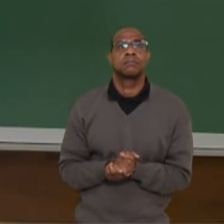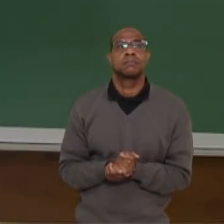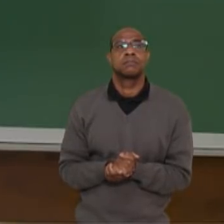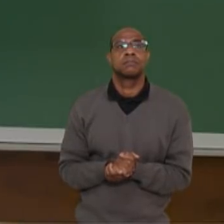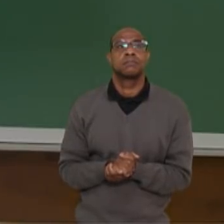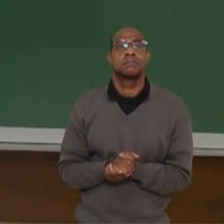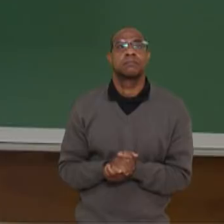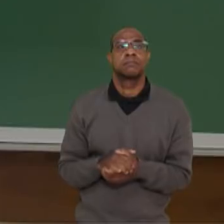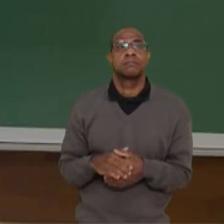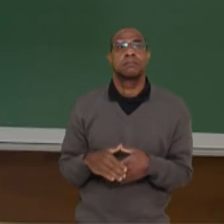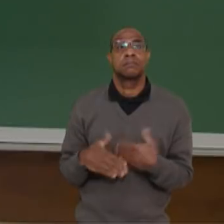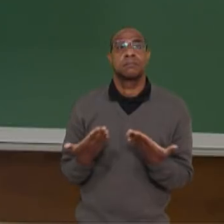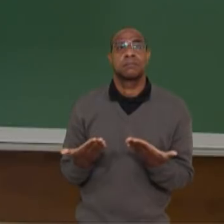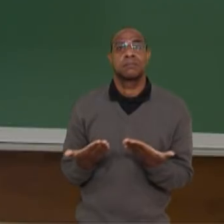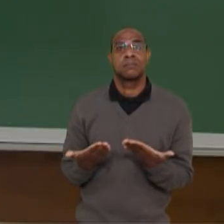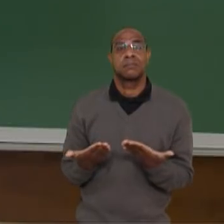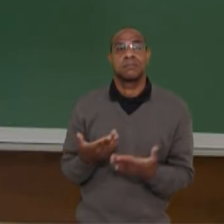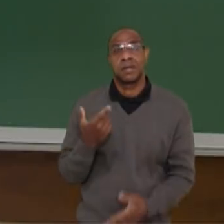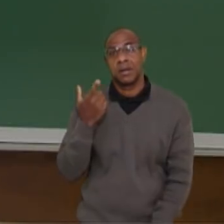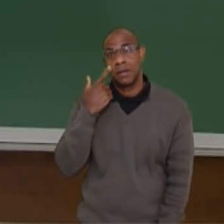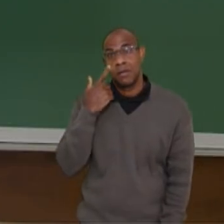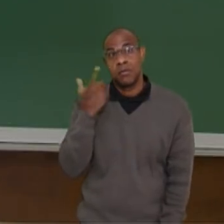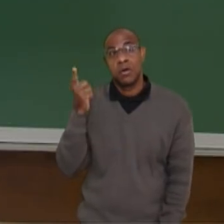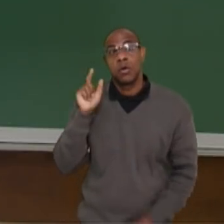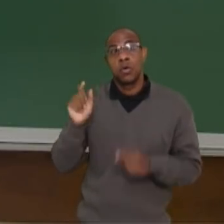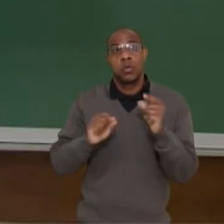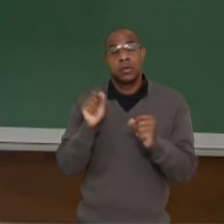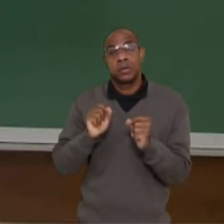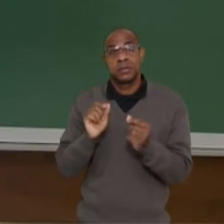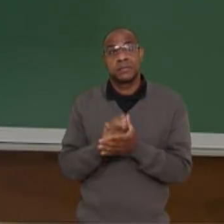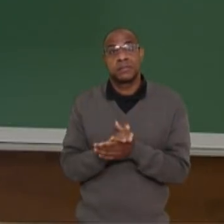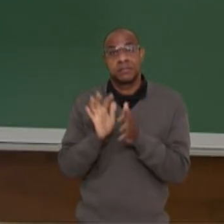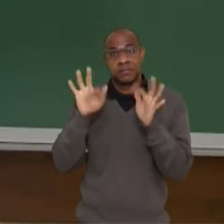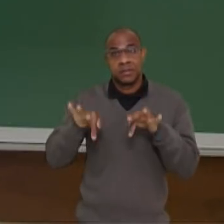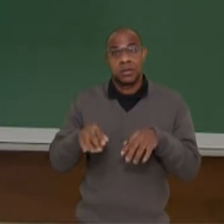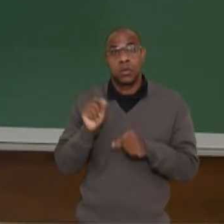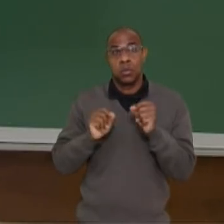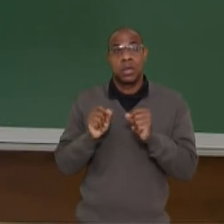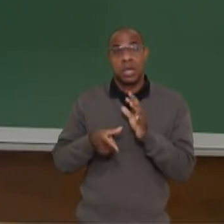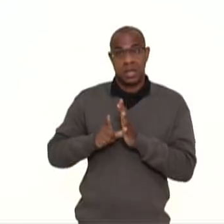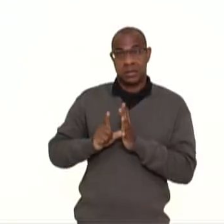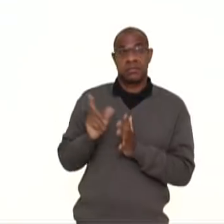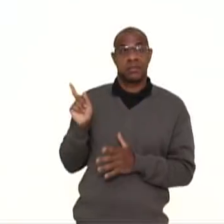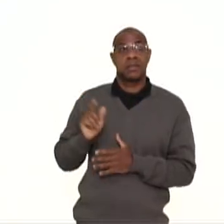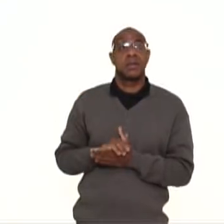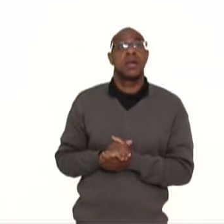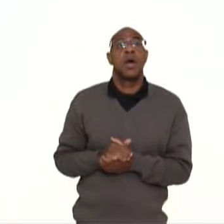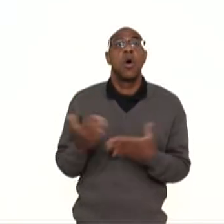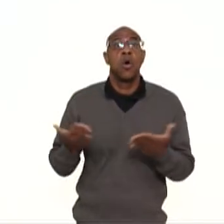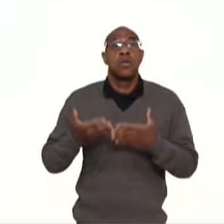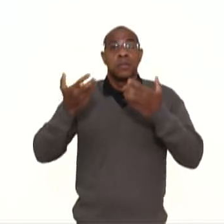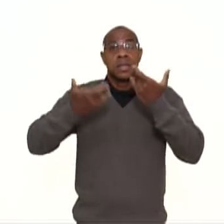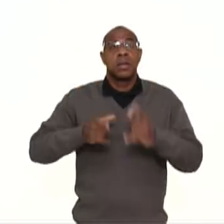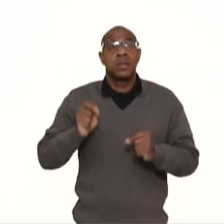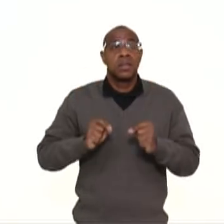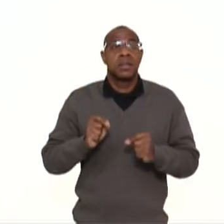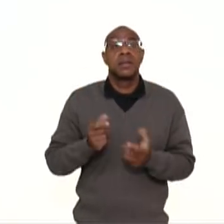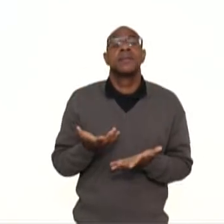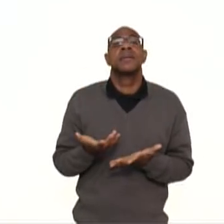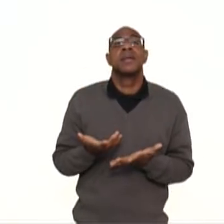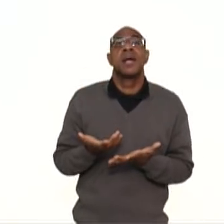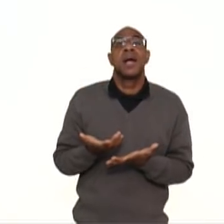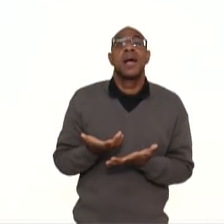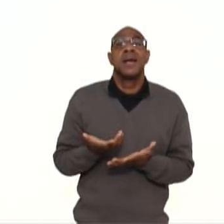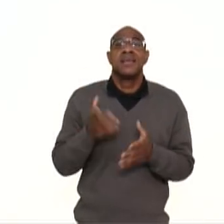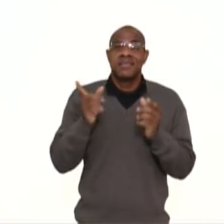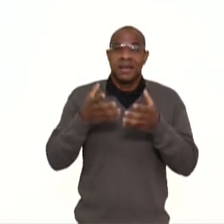Antes da gente ver o que a gente vai trabalhar na próxima aula, vamos ver o que a gente viu hoje, né? Nós falamos de contagem e probabilidade. Alguns exercícios precisaram